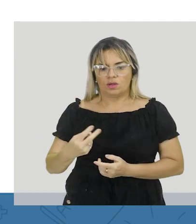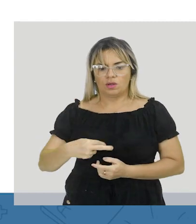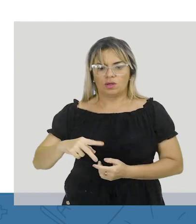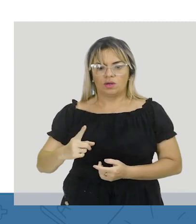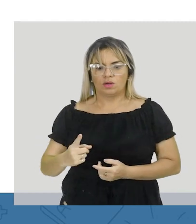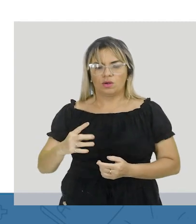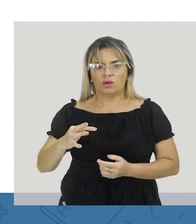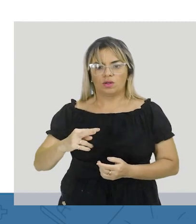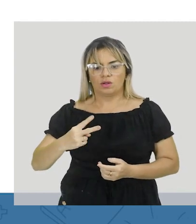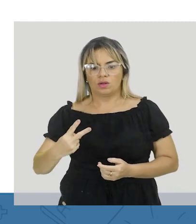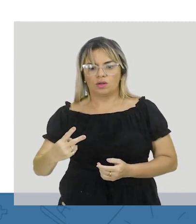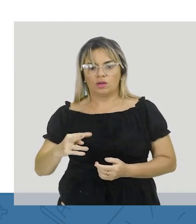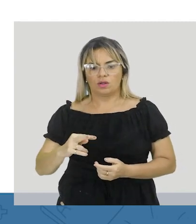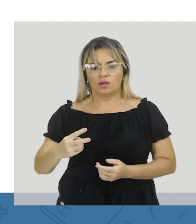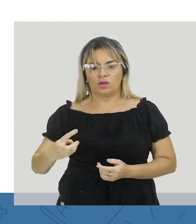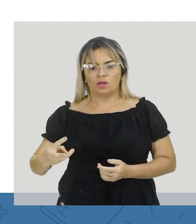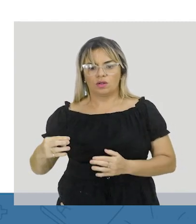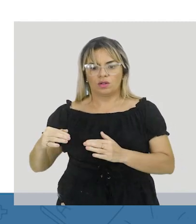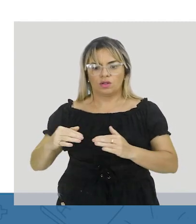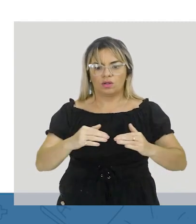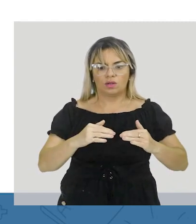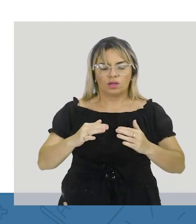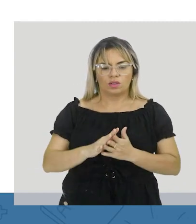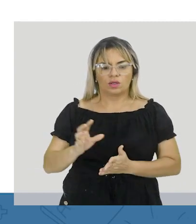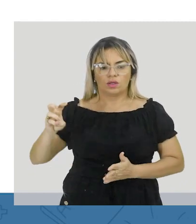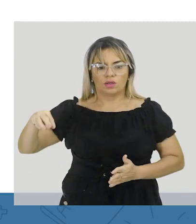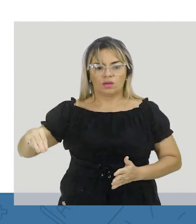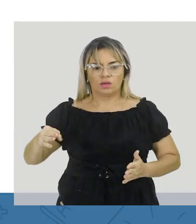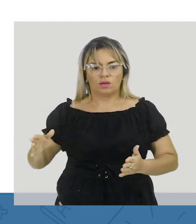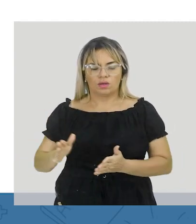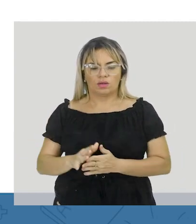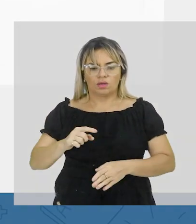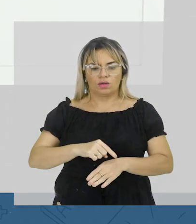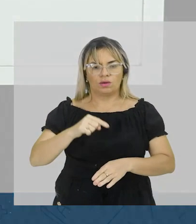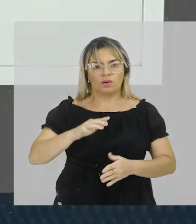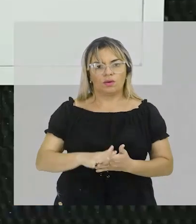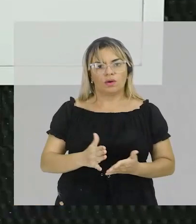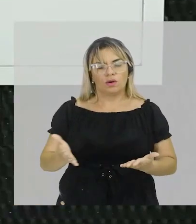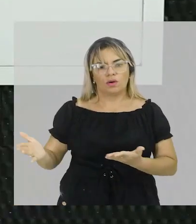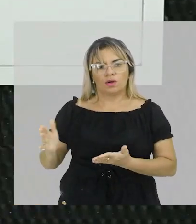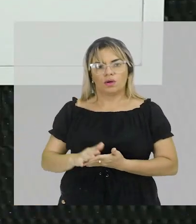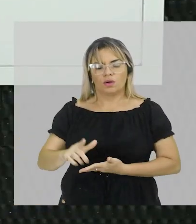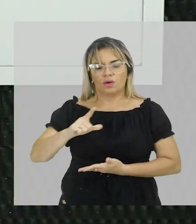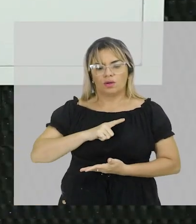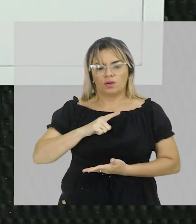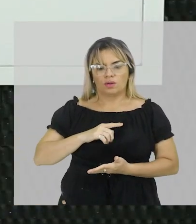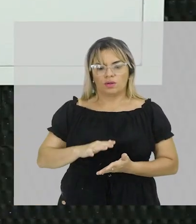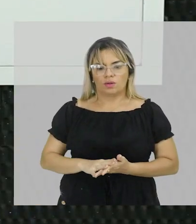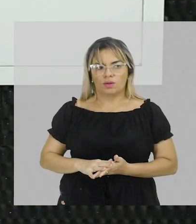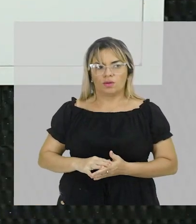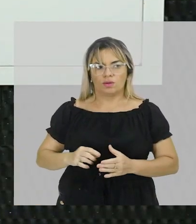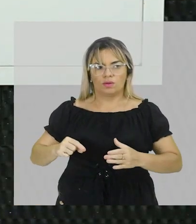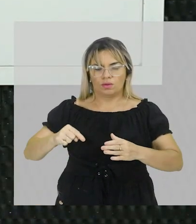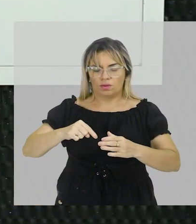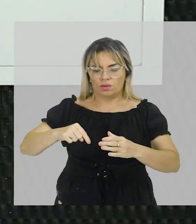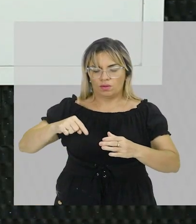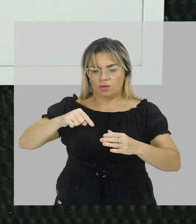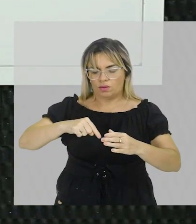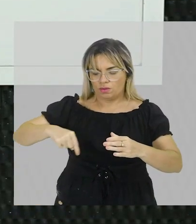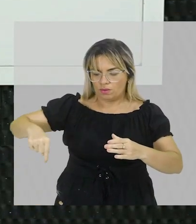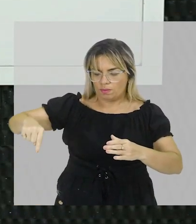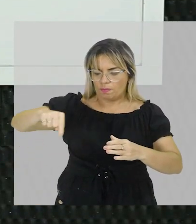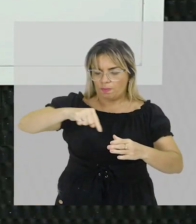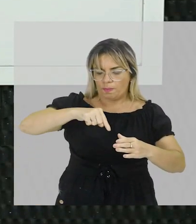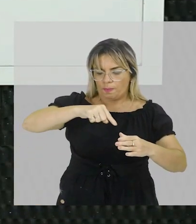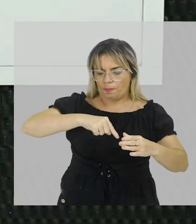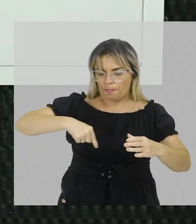T2, T3 devem ser respectivamente. Galera, vamos lá. Então você tem aqui o pivô girando, né? E aqui você tem aqui as